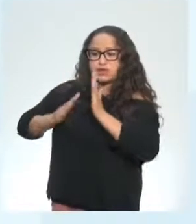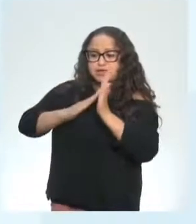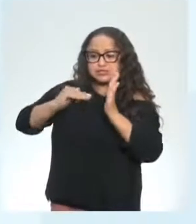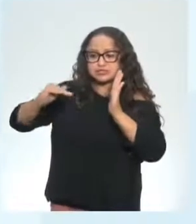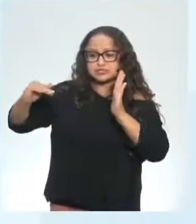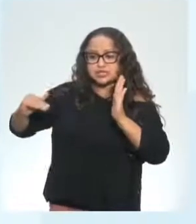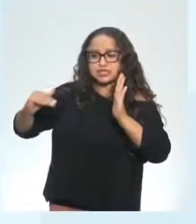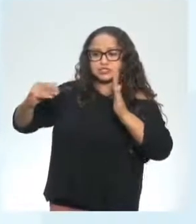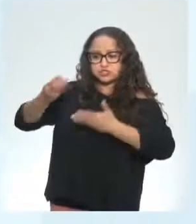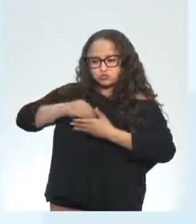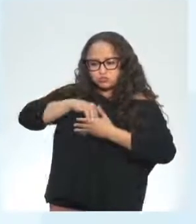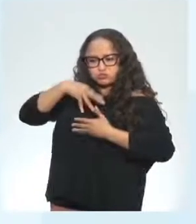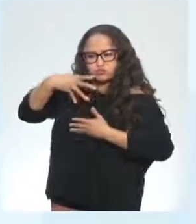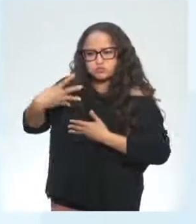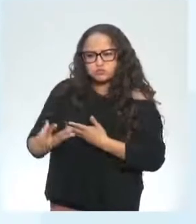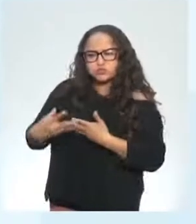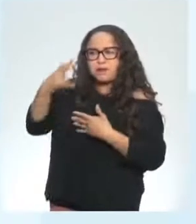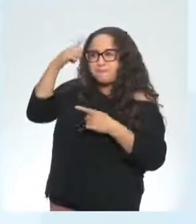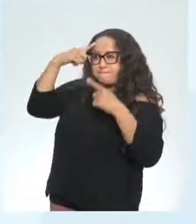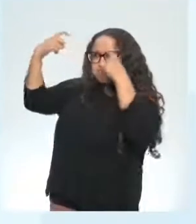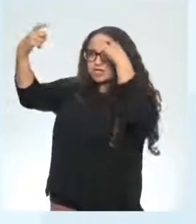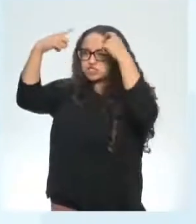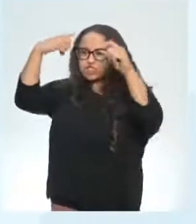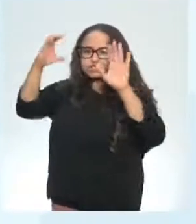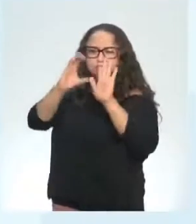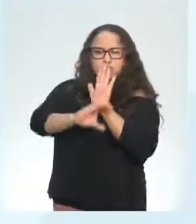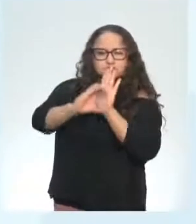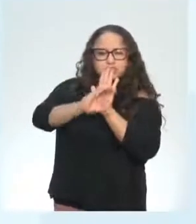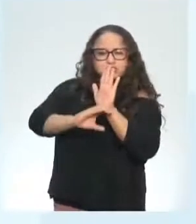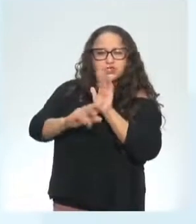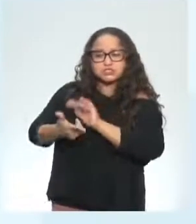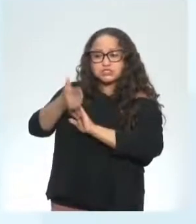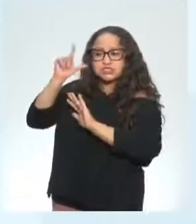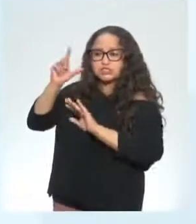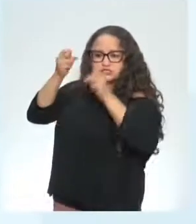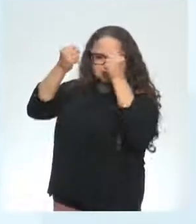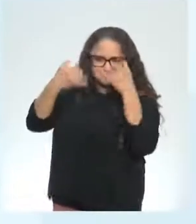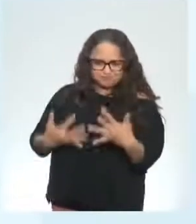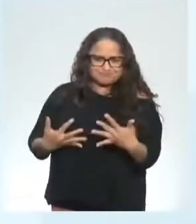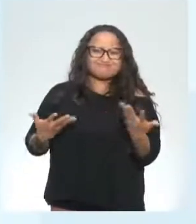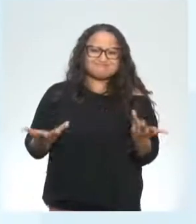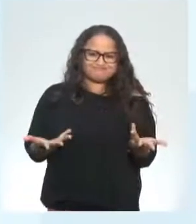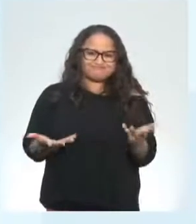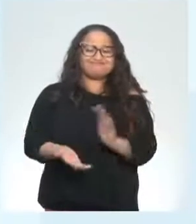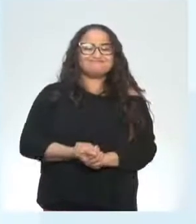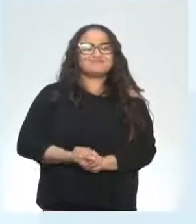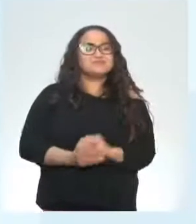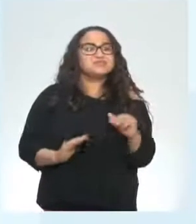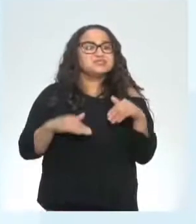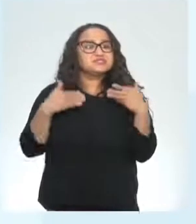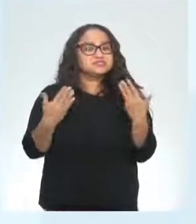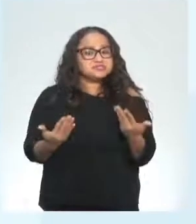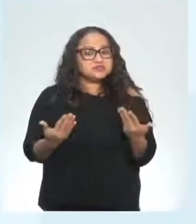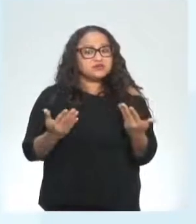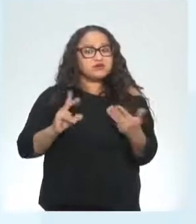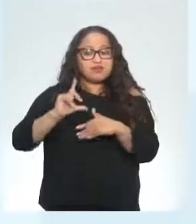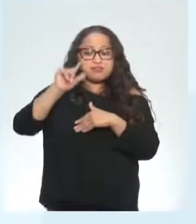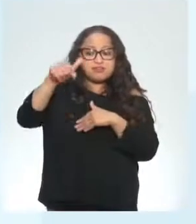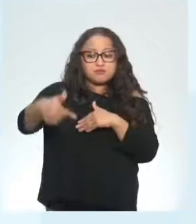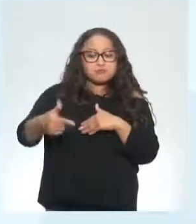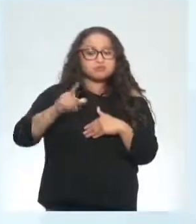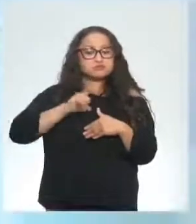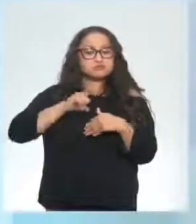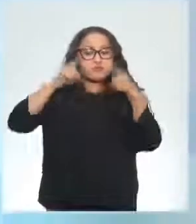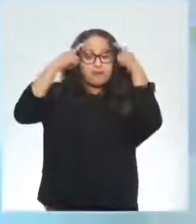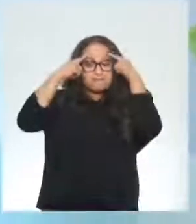subjetivas, imagéticas e conceituais que a gente falou anteriormente, tá bom? Então, aí, gente, né, depois desse primeiro insight,